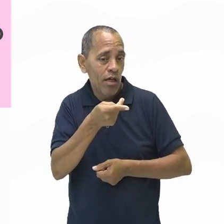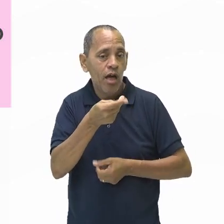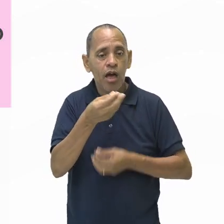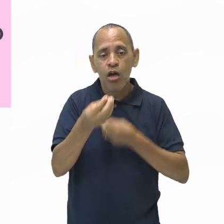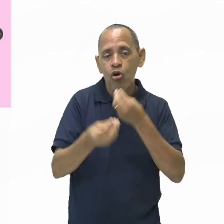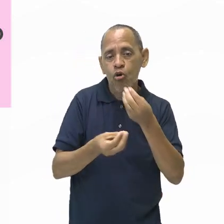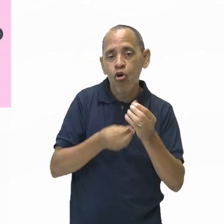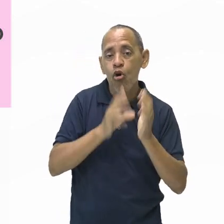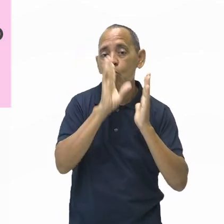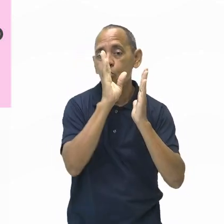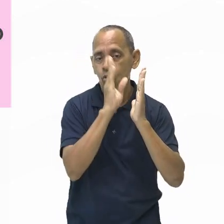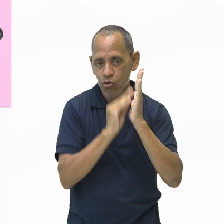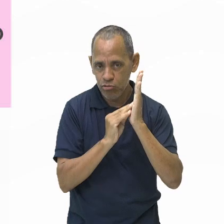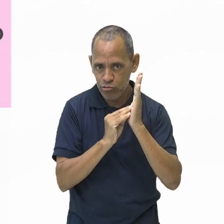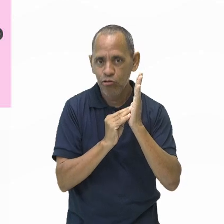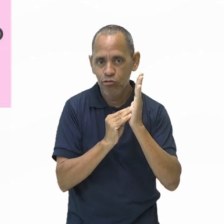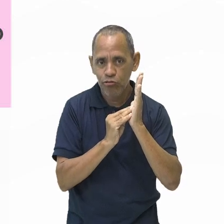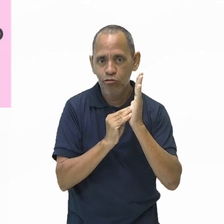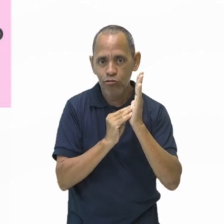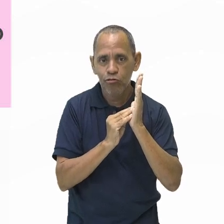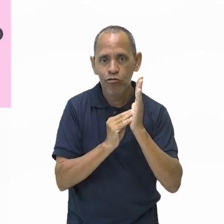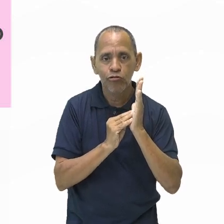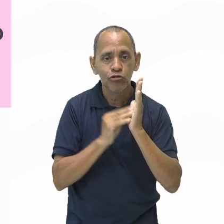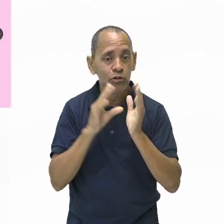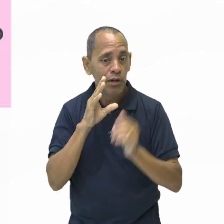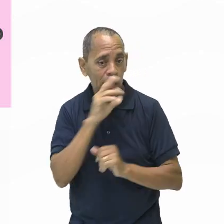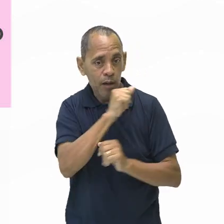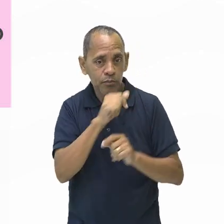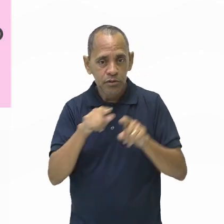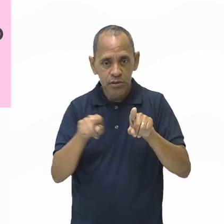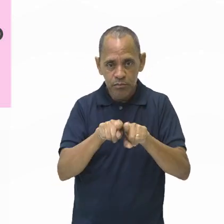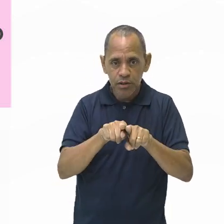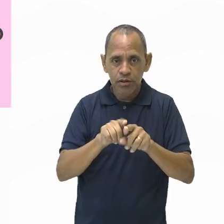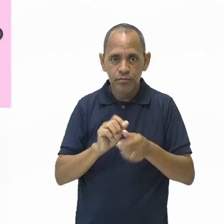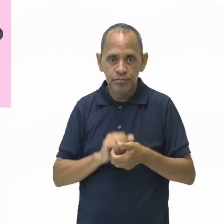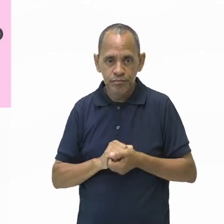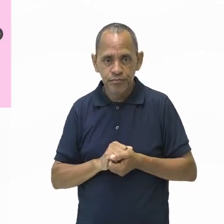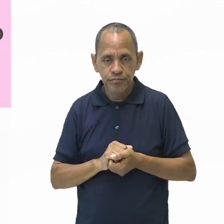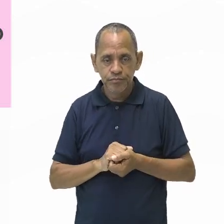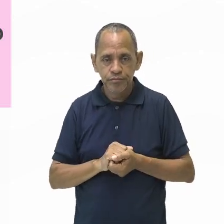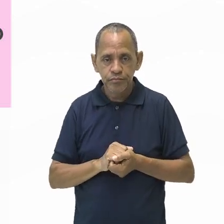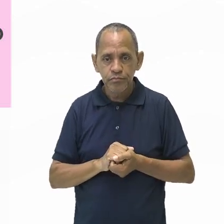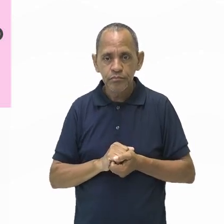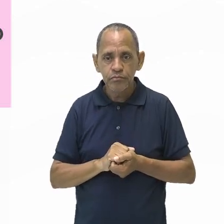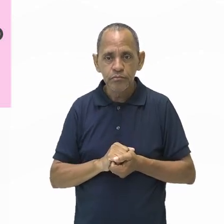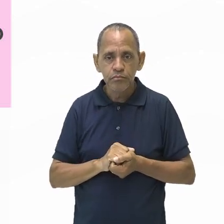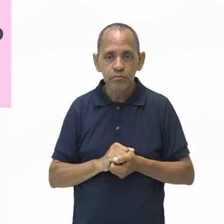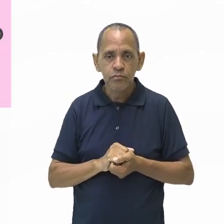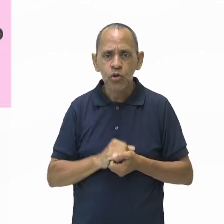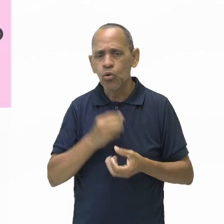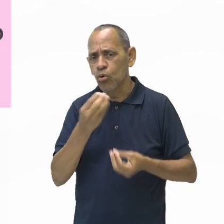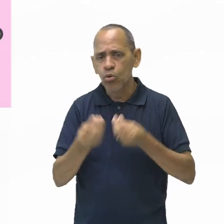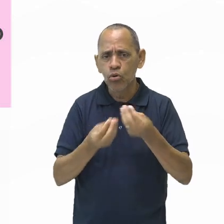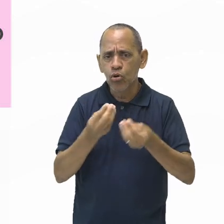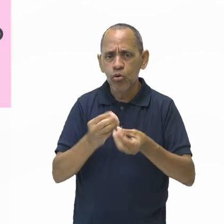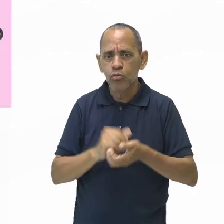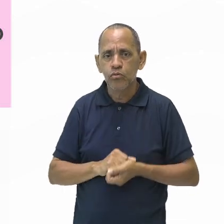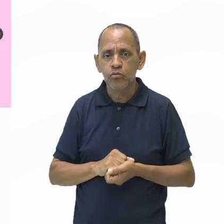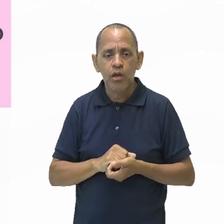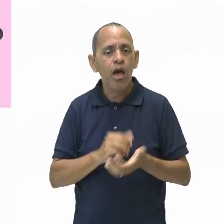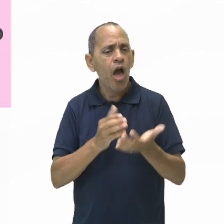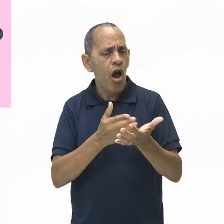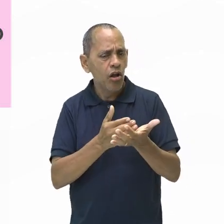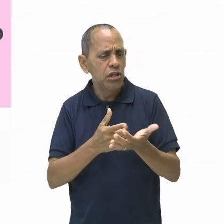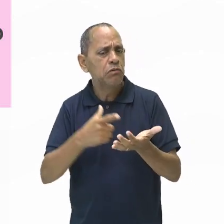recontar o conteúdo de forma concisa e rápida, tá? Então, ele reconta, tá? De que forma? O livro, sei